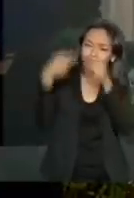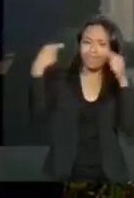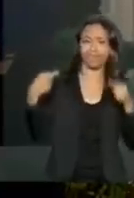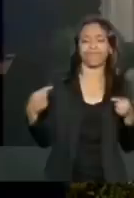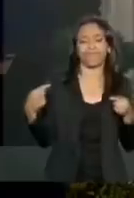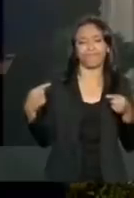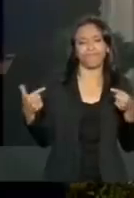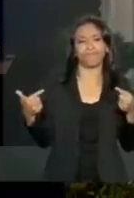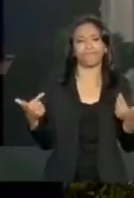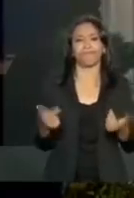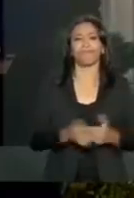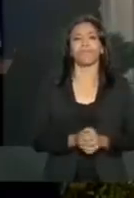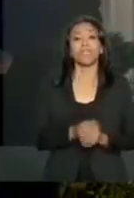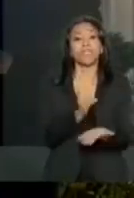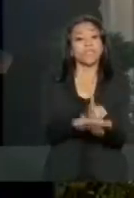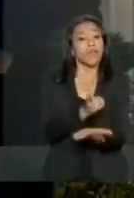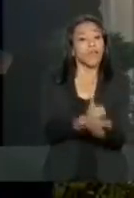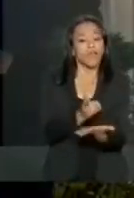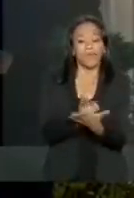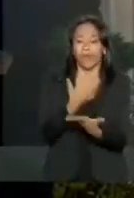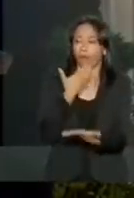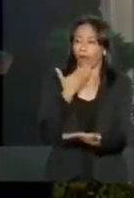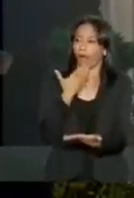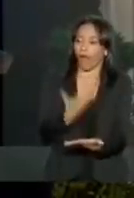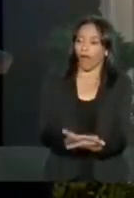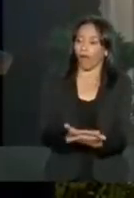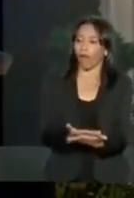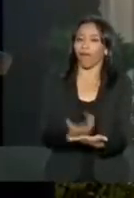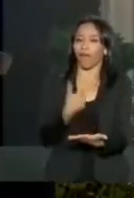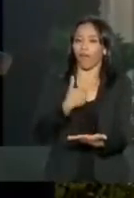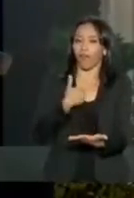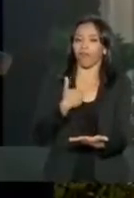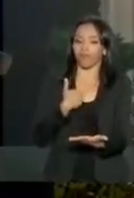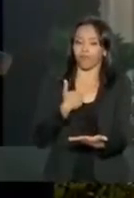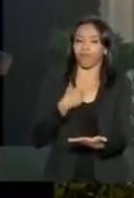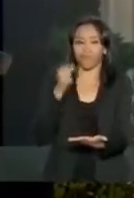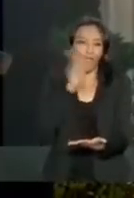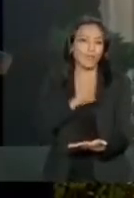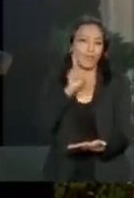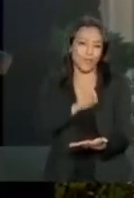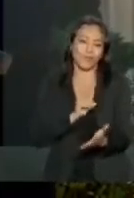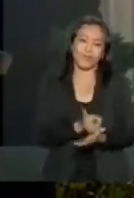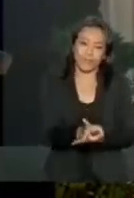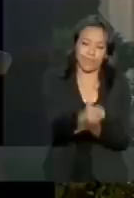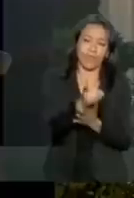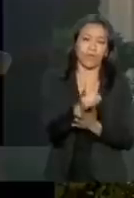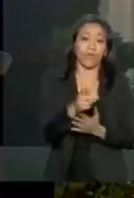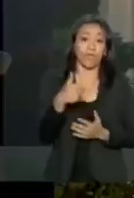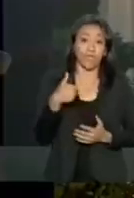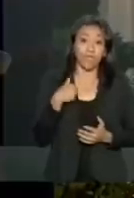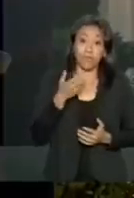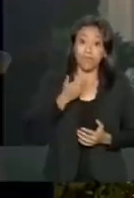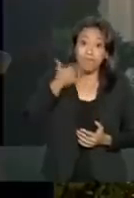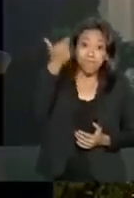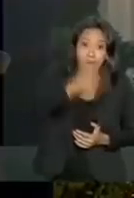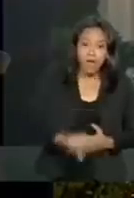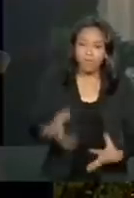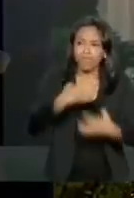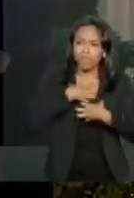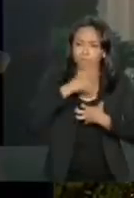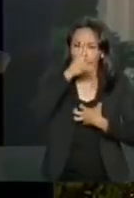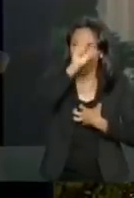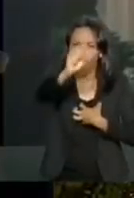Sempre fui um grande admirador dos Estados Unidos. E essa admiração aumentou com a chegada de